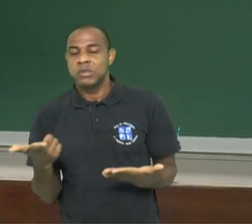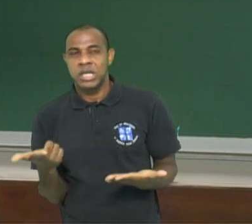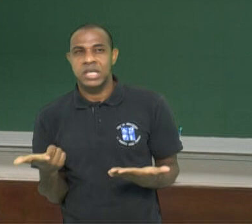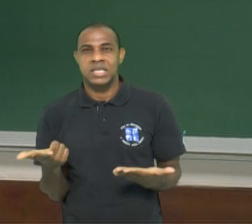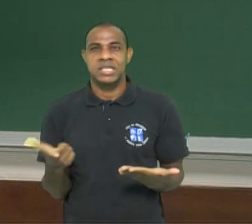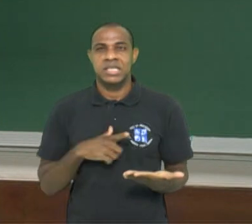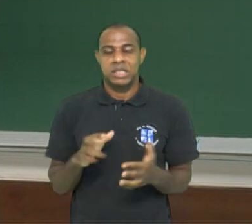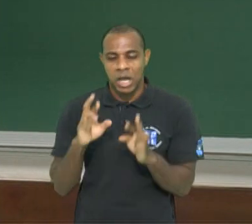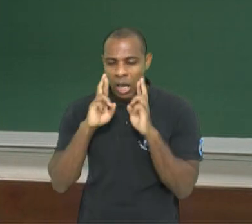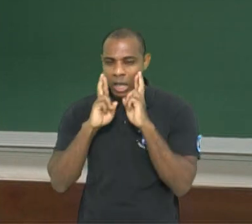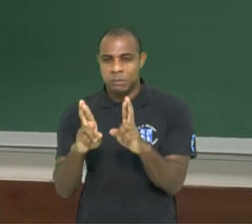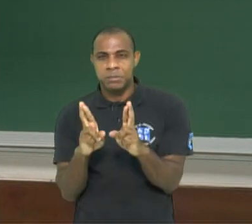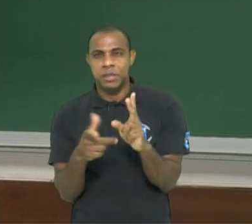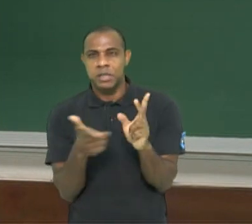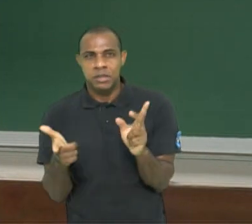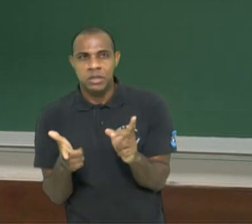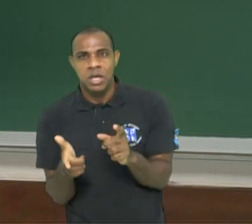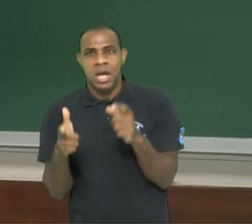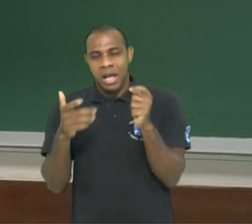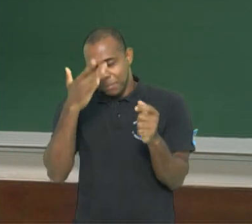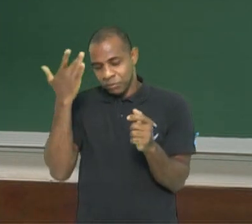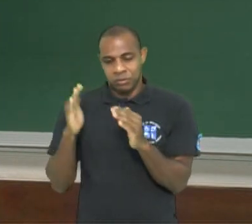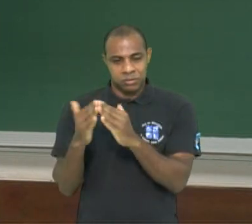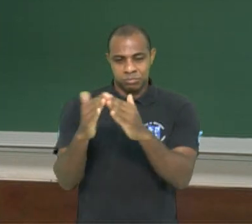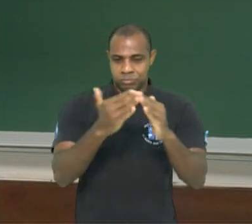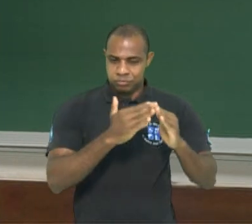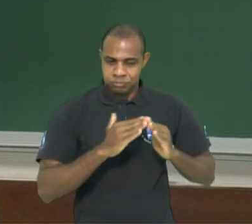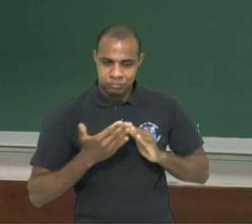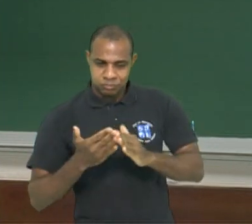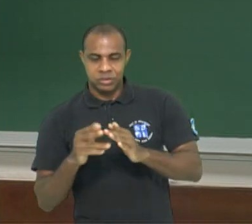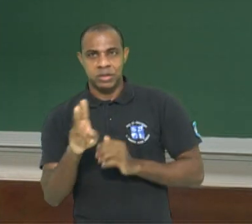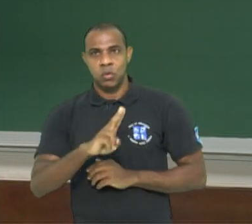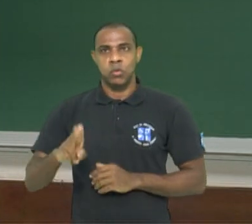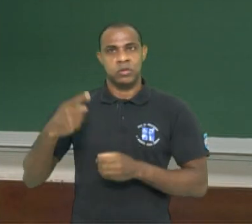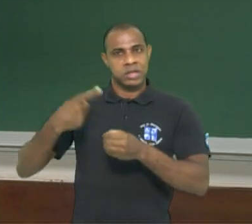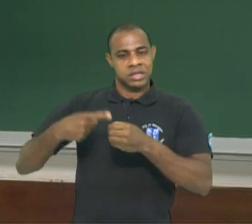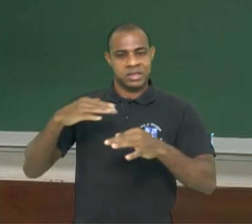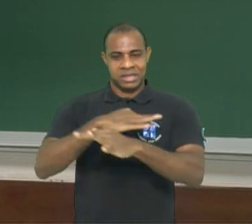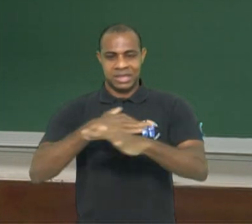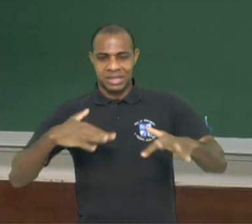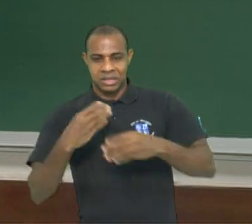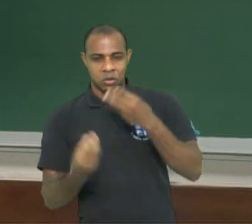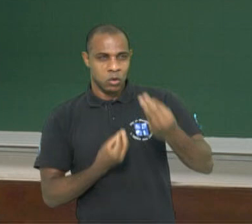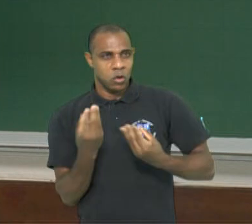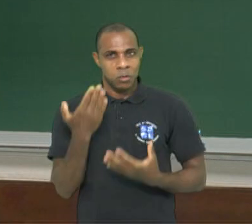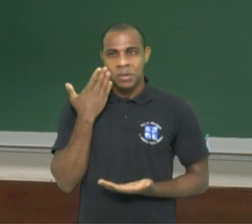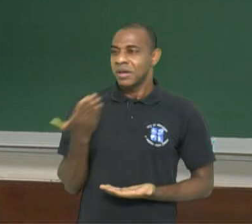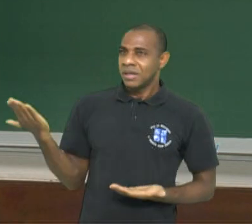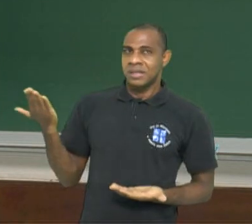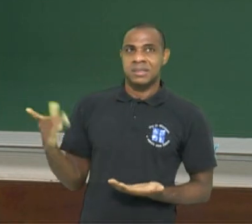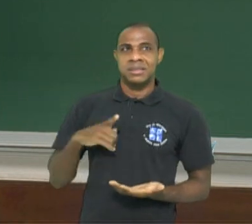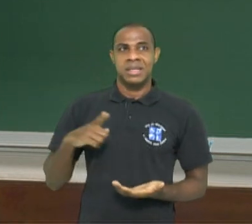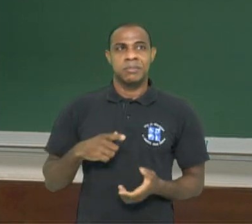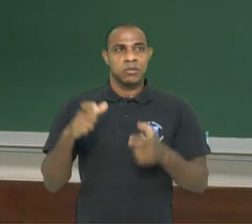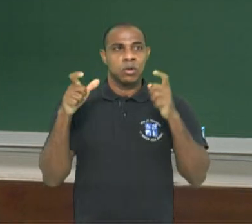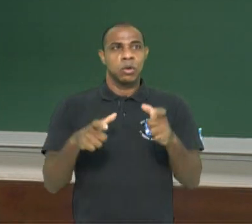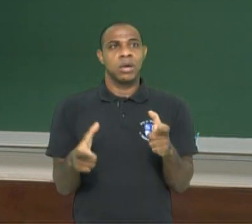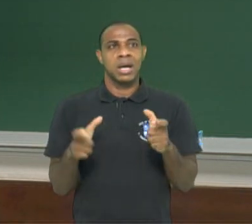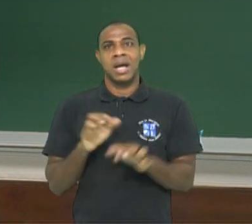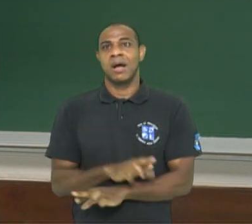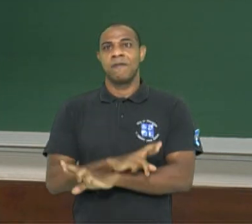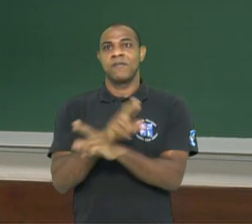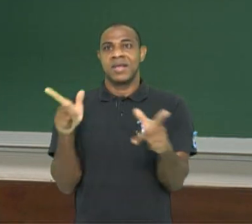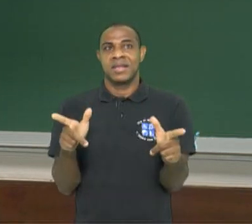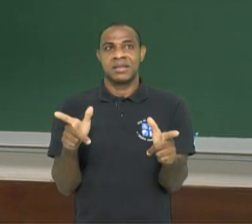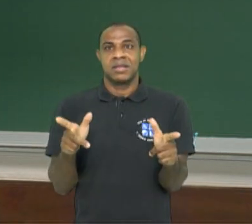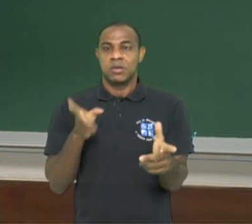que respeita os habitantes que fazem uso dessa cidade, nós teremos então locais completamente